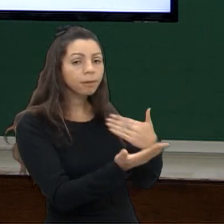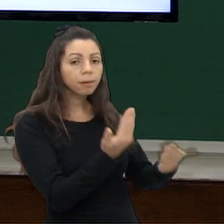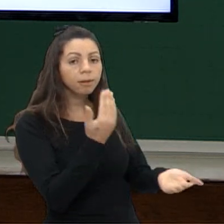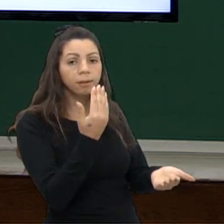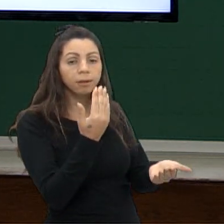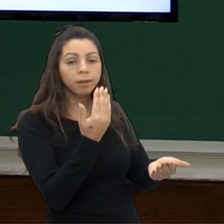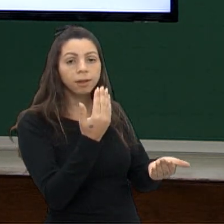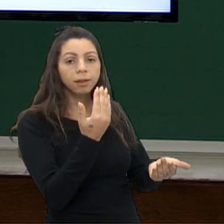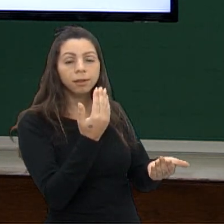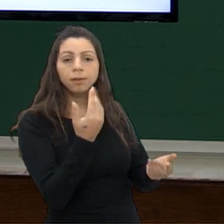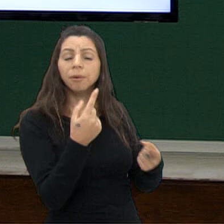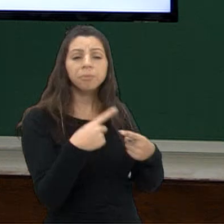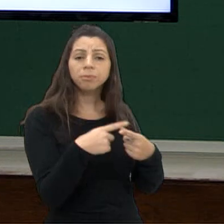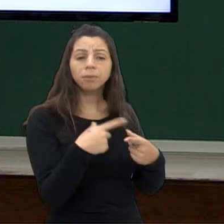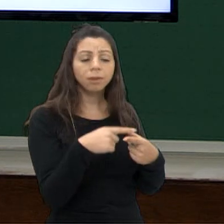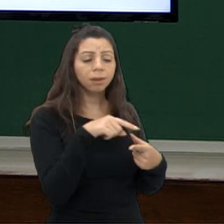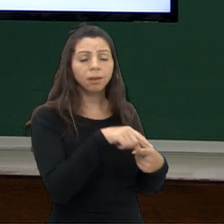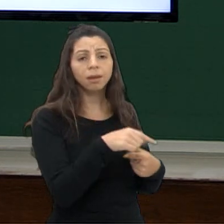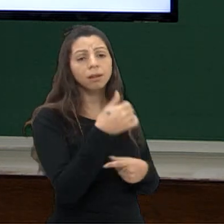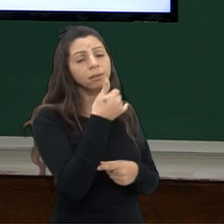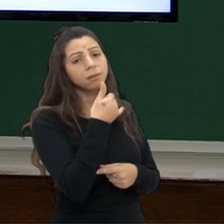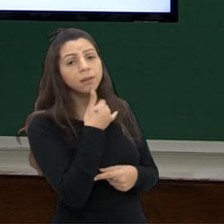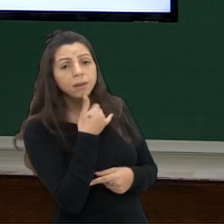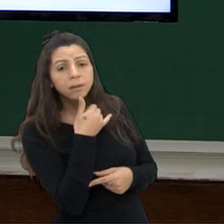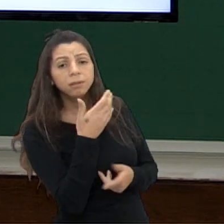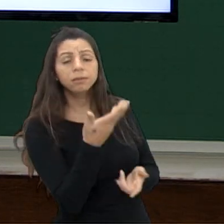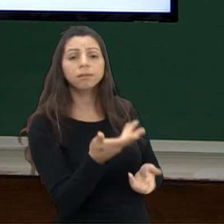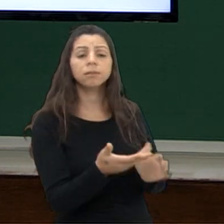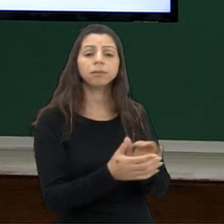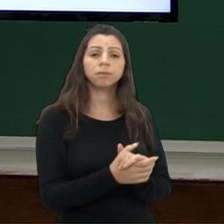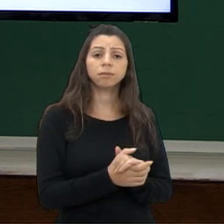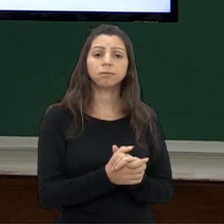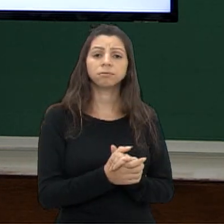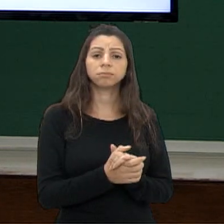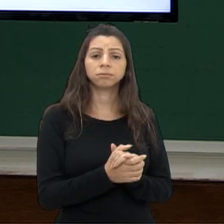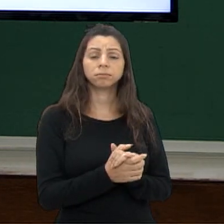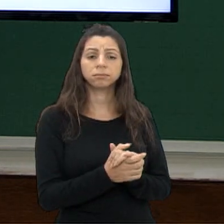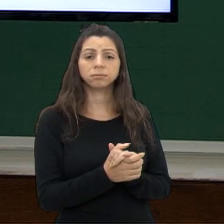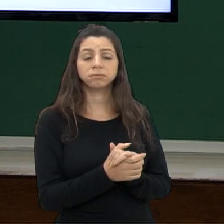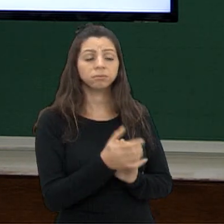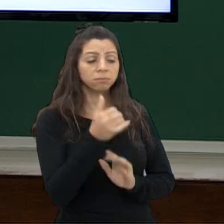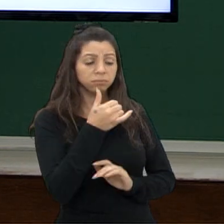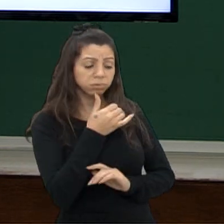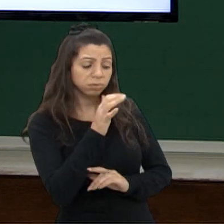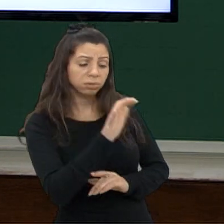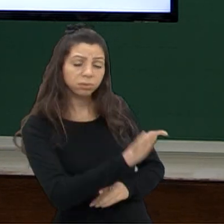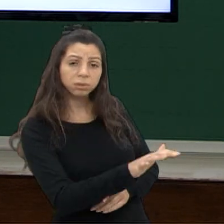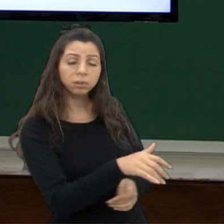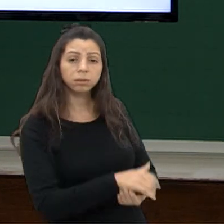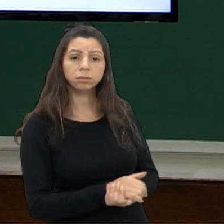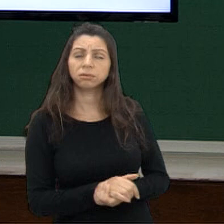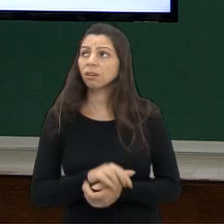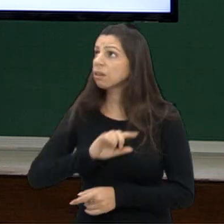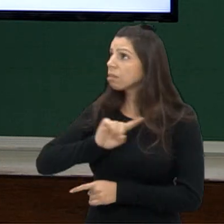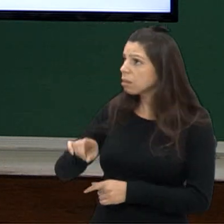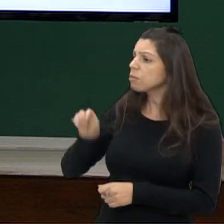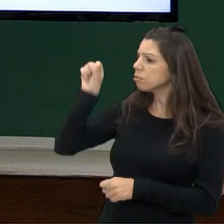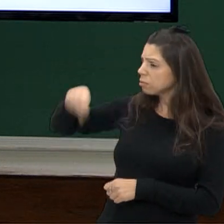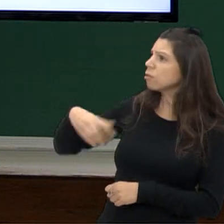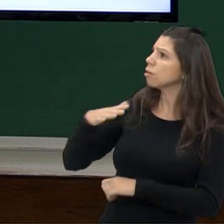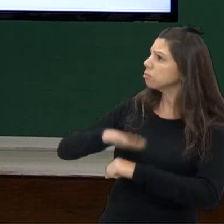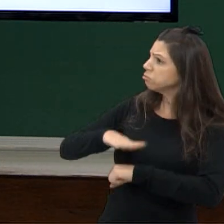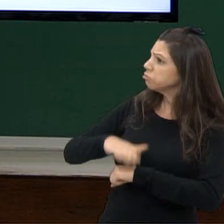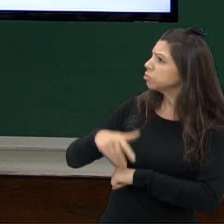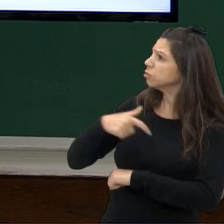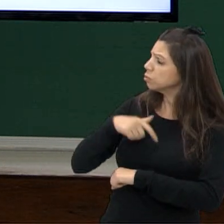bobagem ele ficar triste, ficar acabrunhado, é uma bobagem ele ficar daquele jeito, e ele diz não, que vai ficar daquele